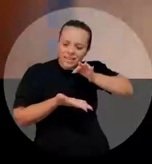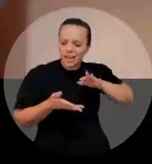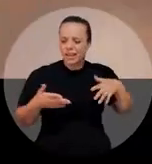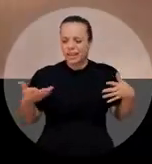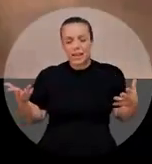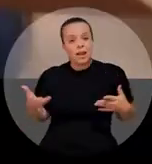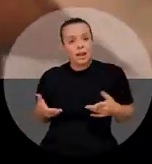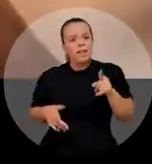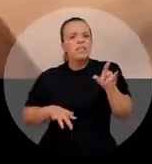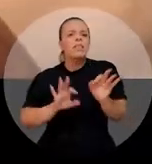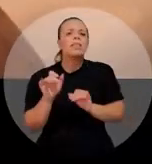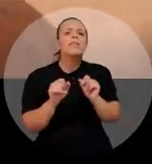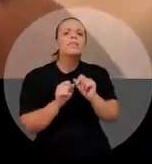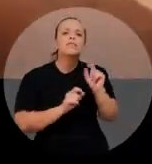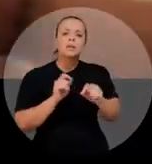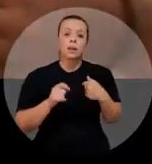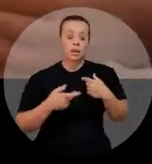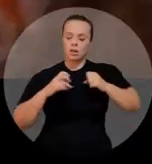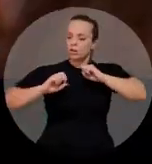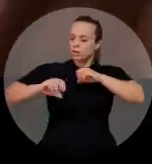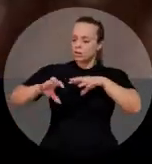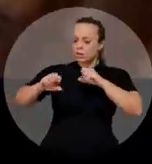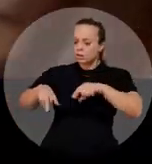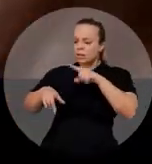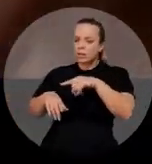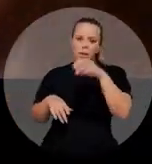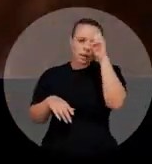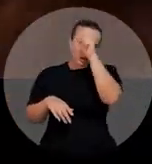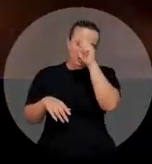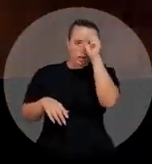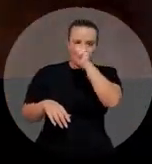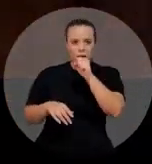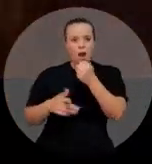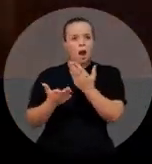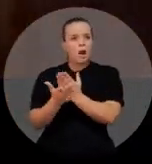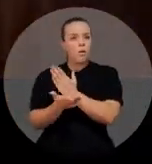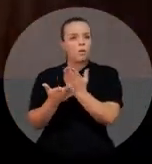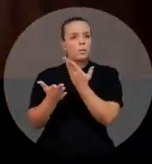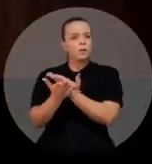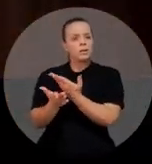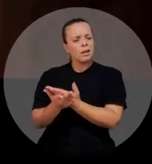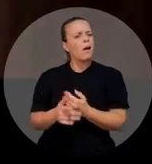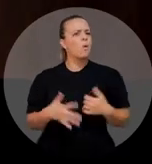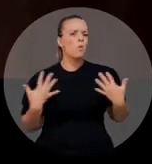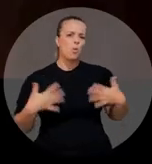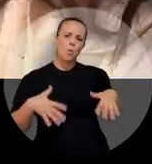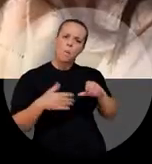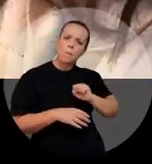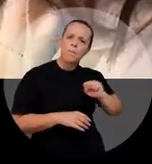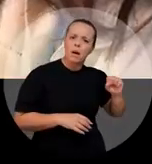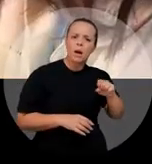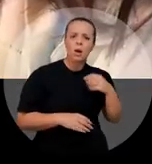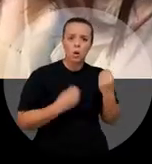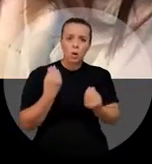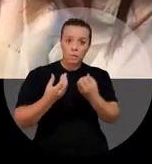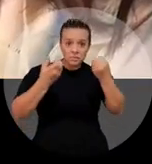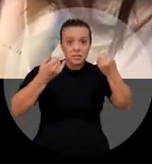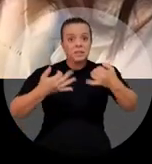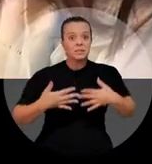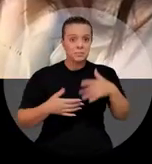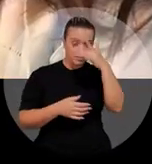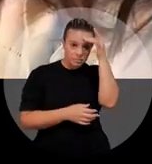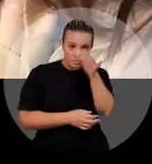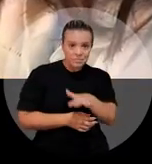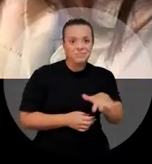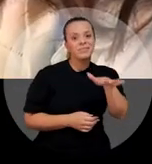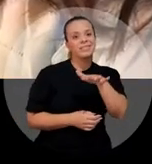café. E aí, tá plantando o quê? Tô ensinando a Tânia subir e as obras no Rickett Nook, amigo. Que massa. Bom que vocês explicam